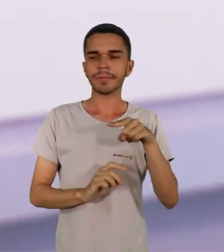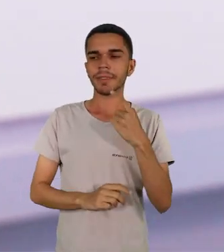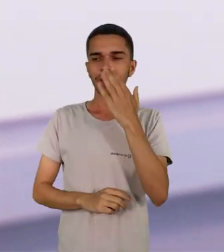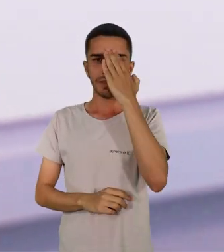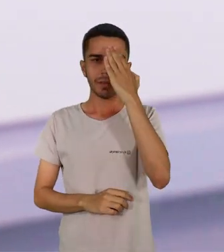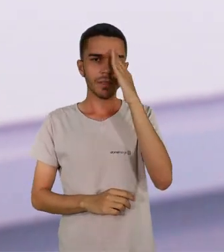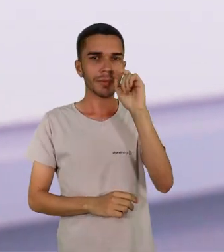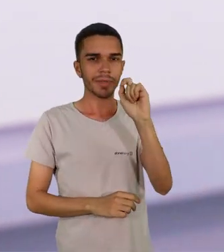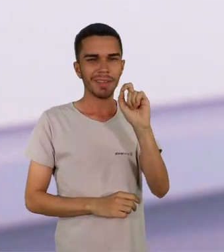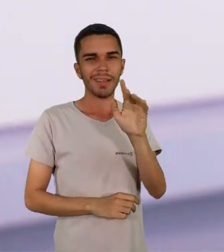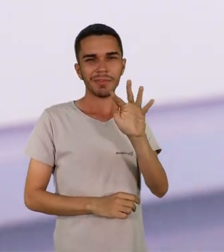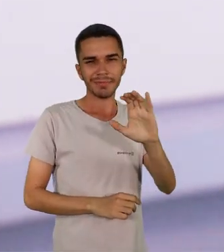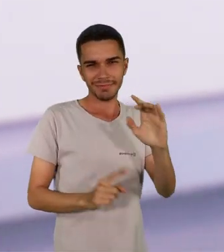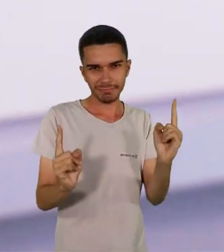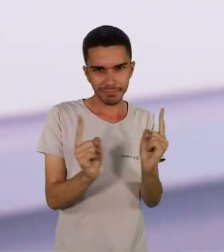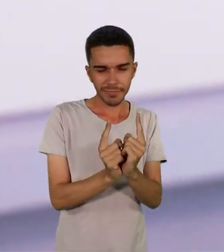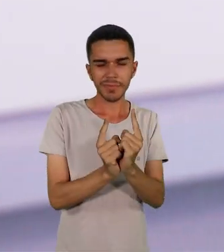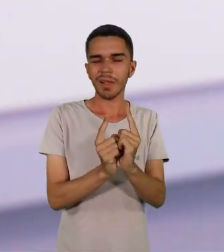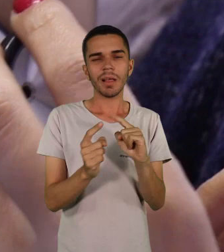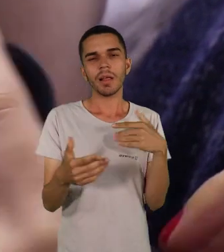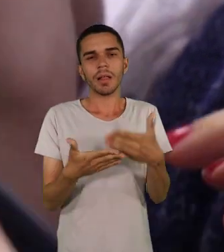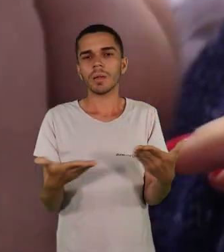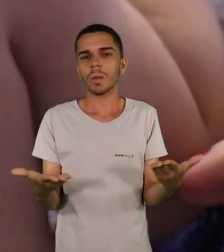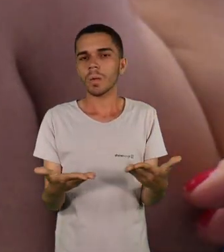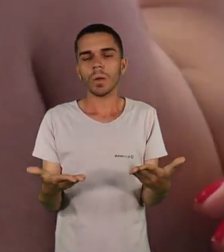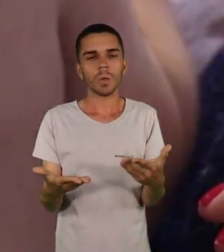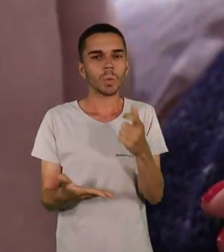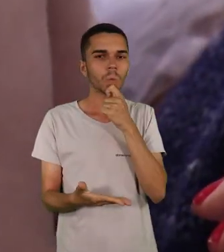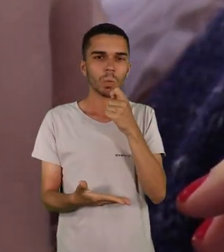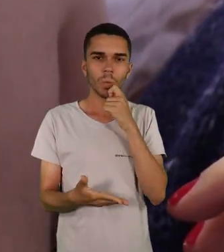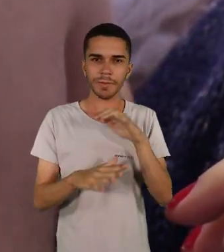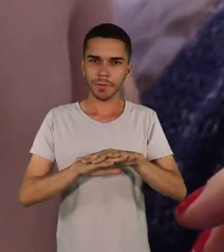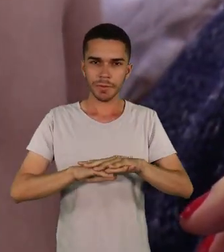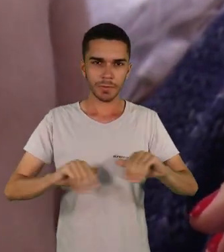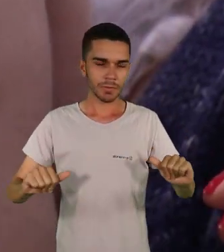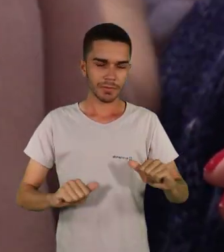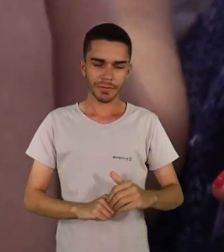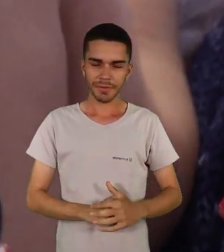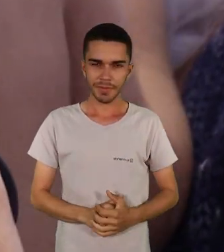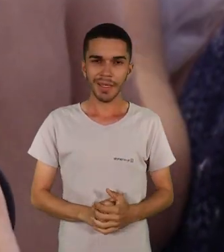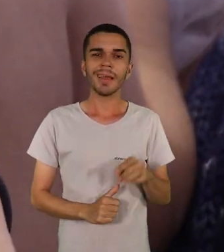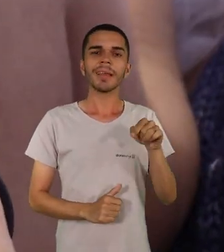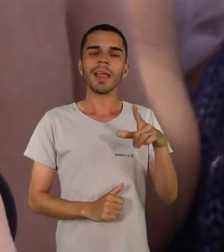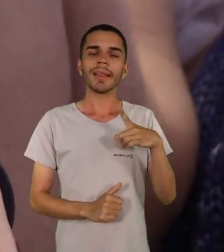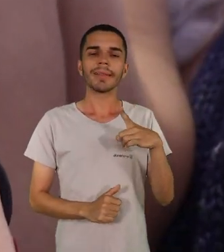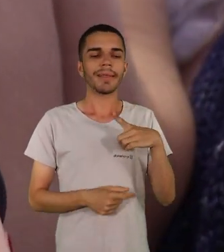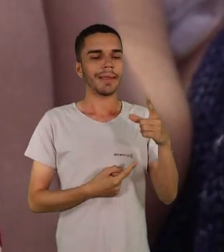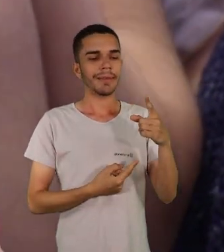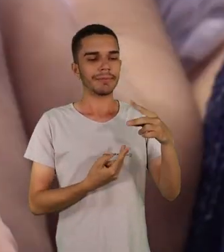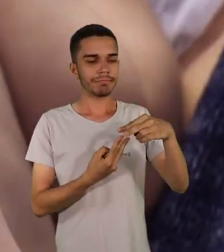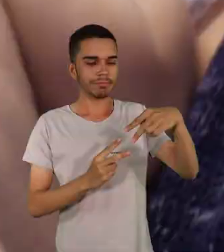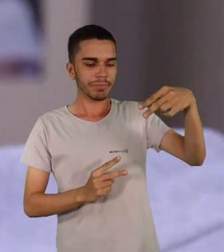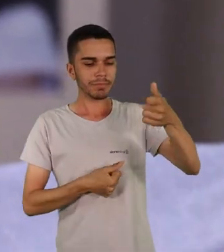que a fibrose cística, no momento, até o momento, não tem cura e que ela causa diversas